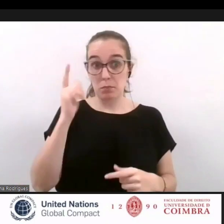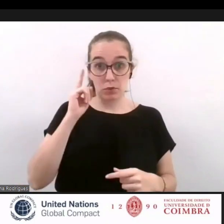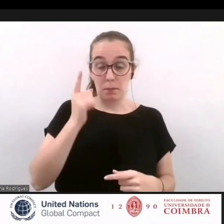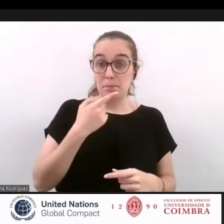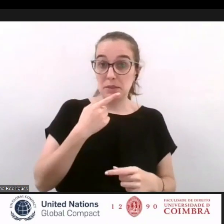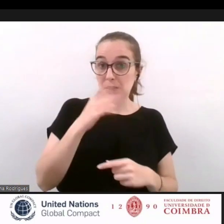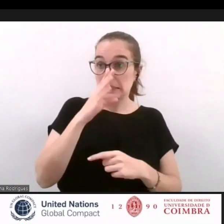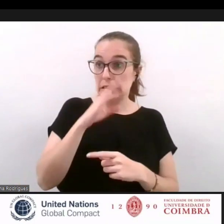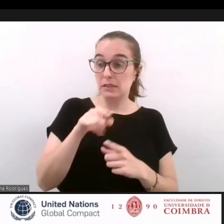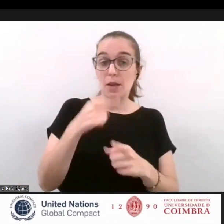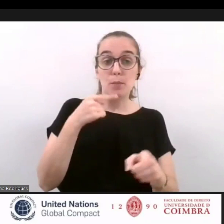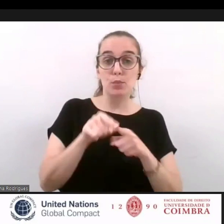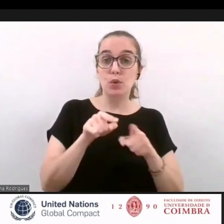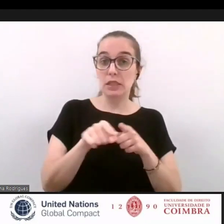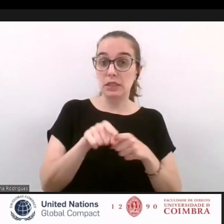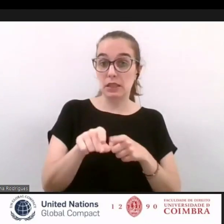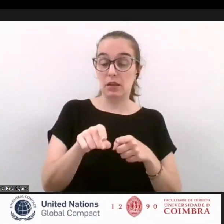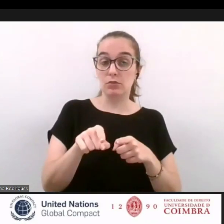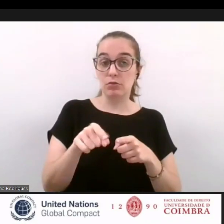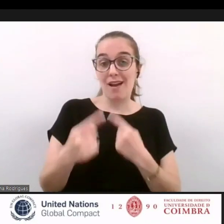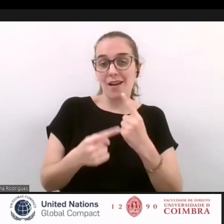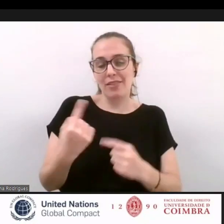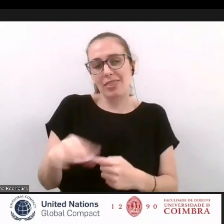está subjacente a estas políticas numa abordagem